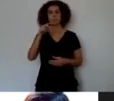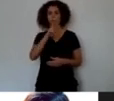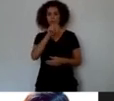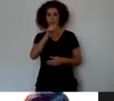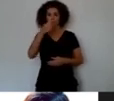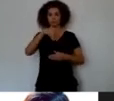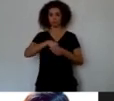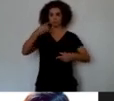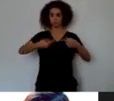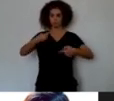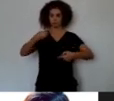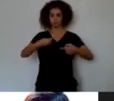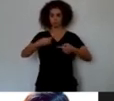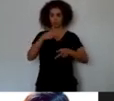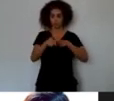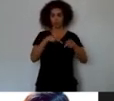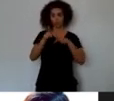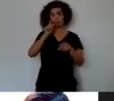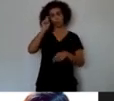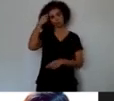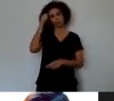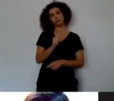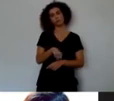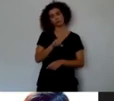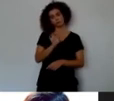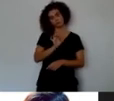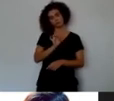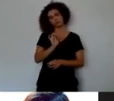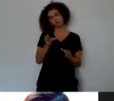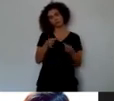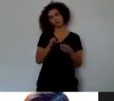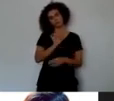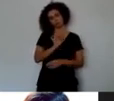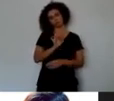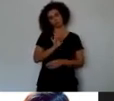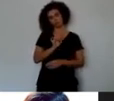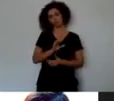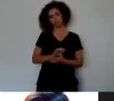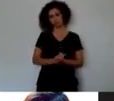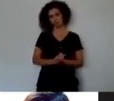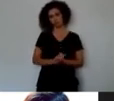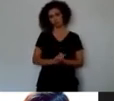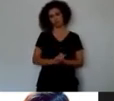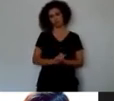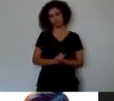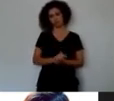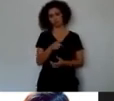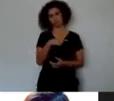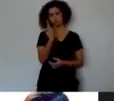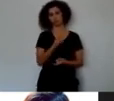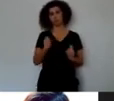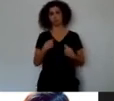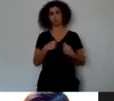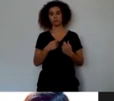A solidão do povo negro, a gente precisa de encontrar os nossos semelhantes cada vez